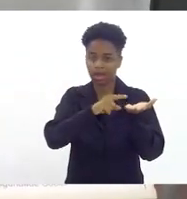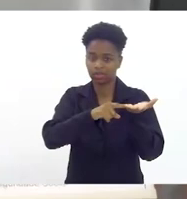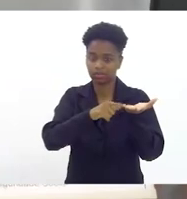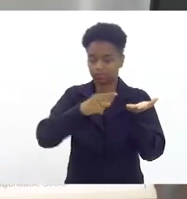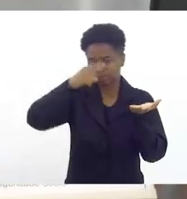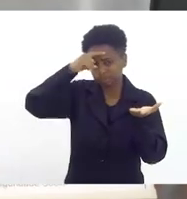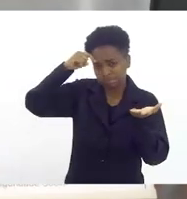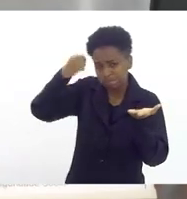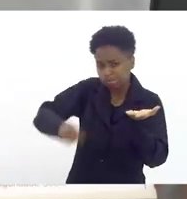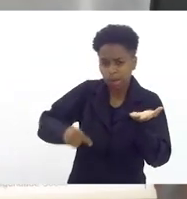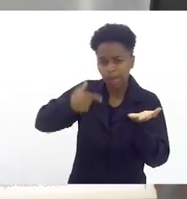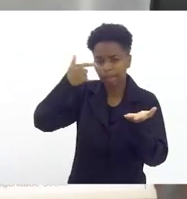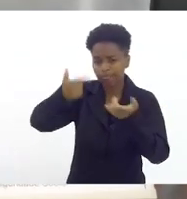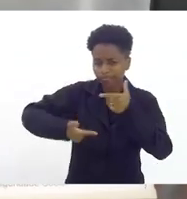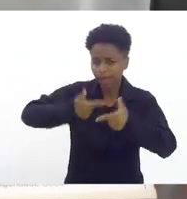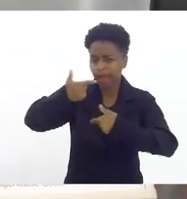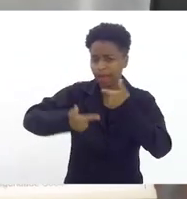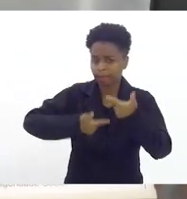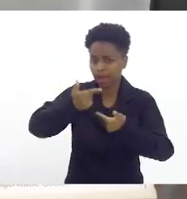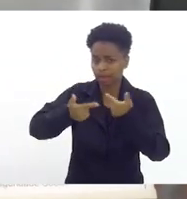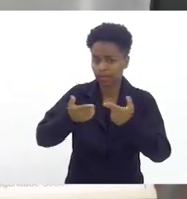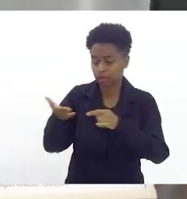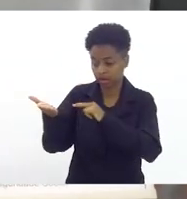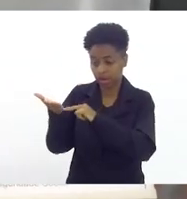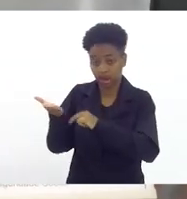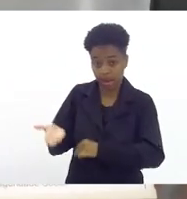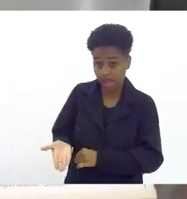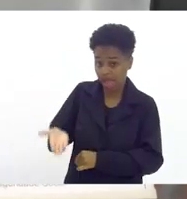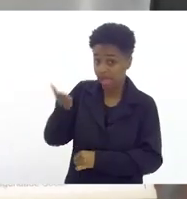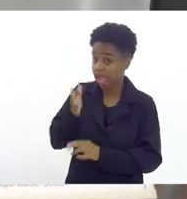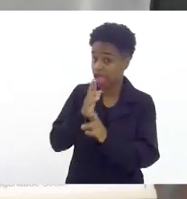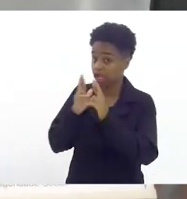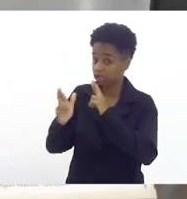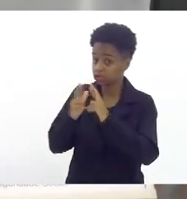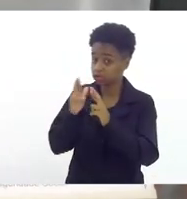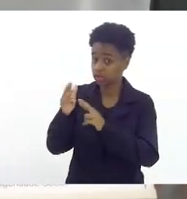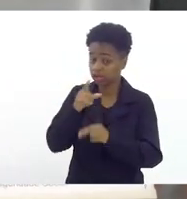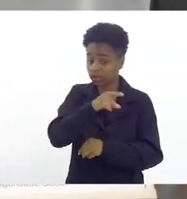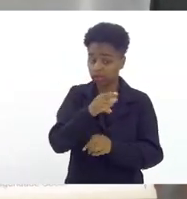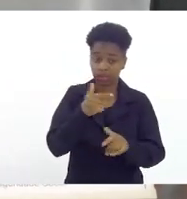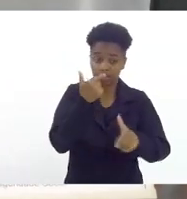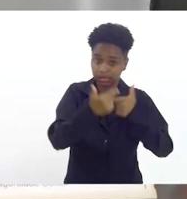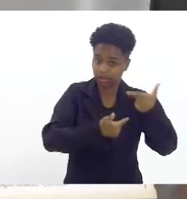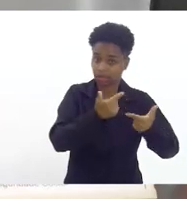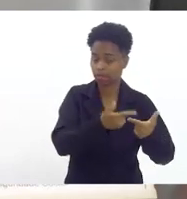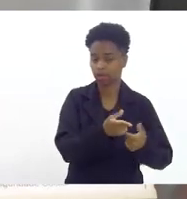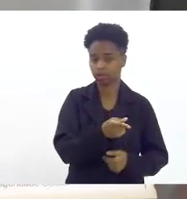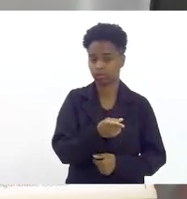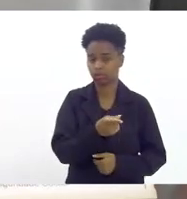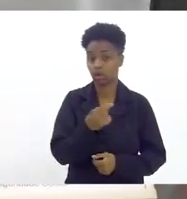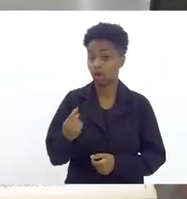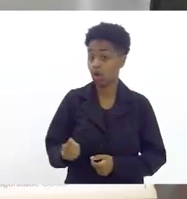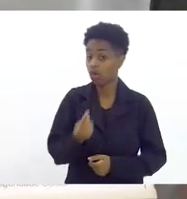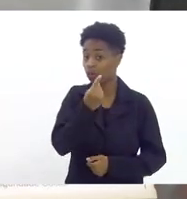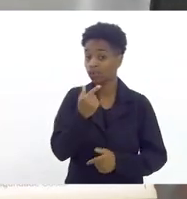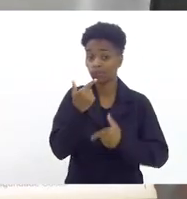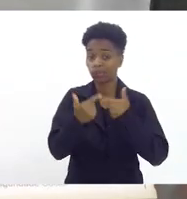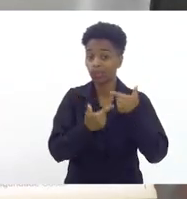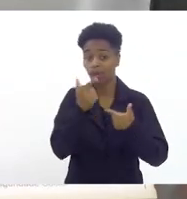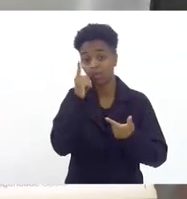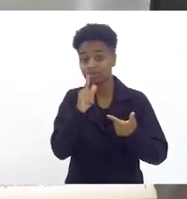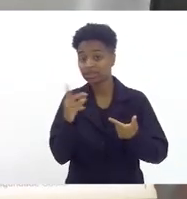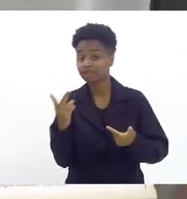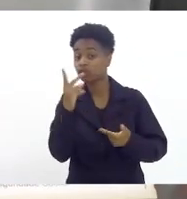produção daquele capital o capital é resultado da produção de valor a única mercadoria que produz valor é força de trabalho